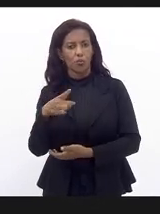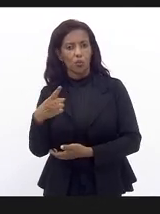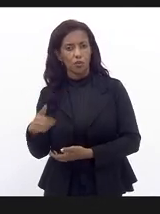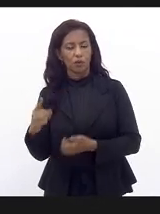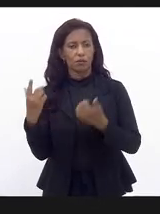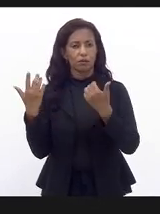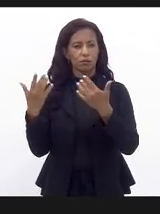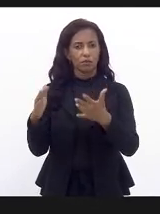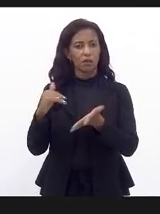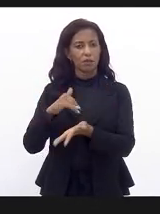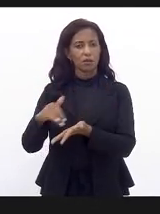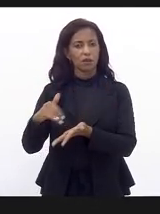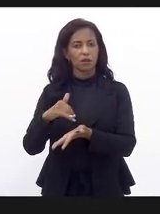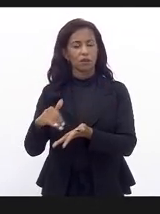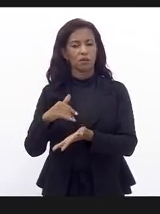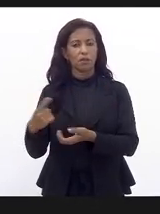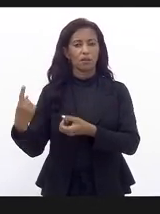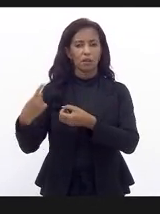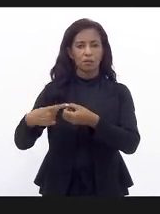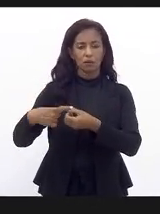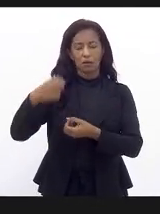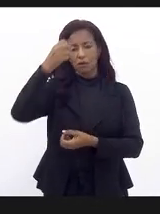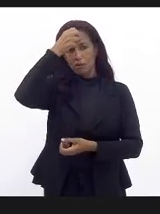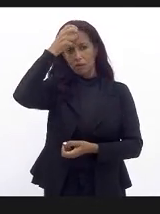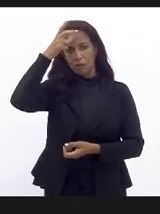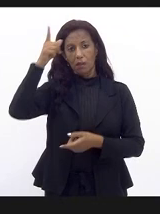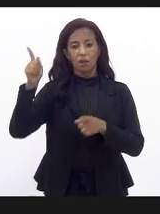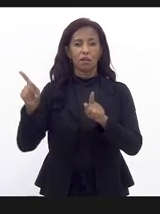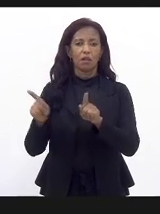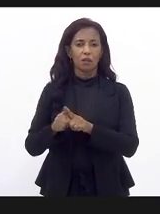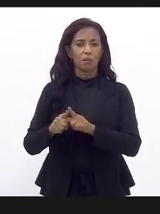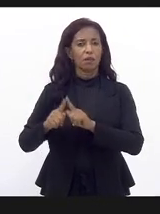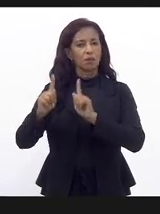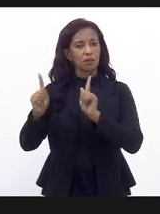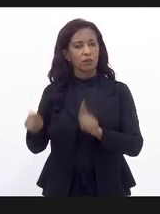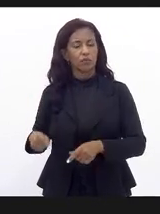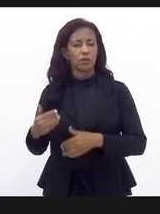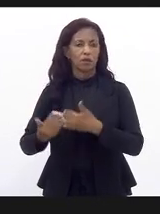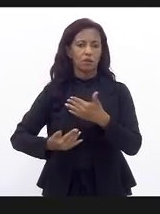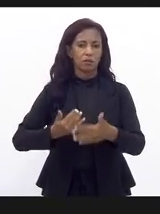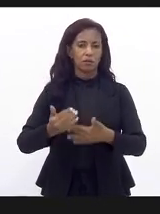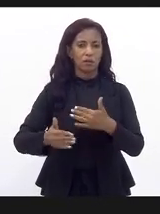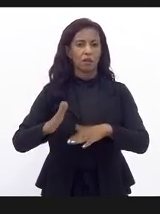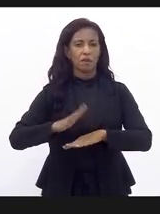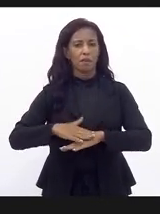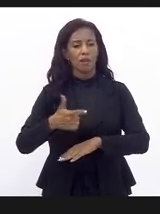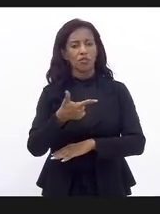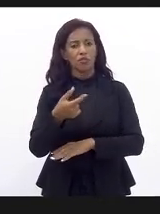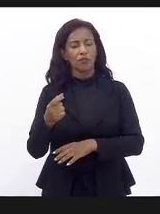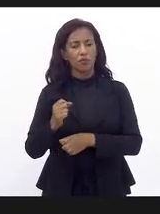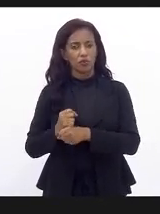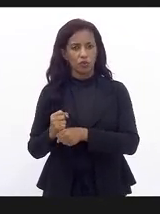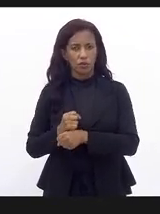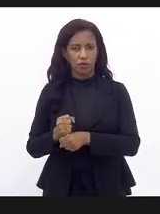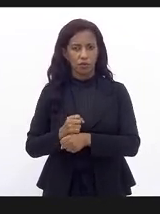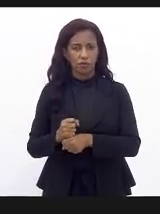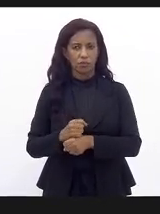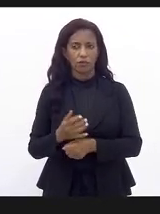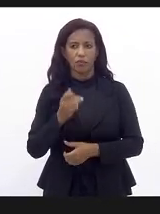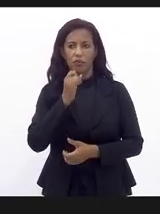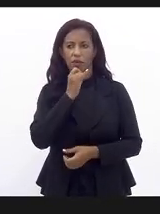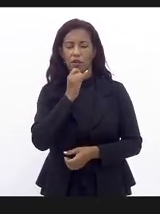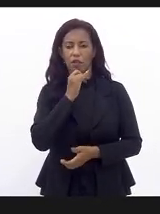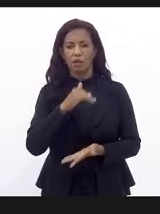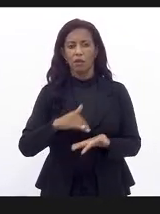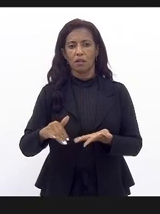aplausos a secretários municipais que também são servidores de carreiras de mais de 20 anos, a exemplo